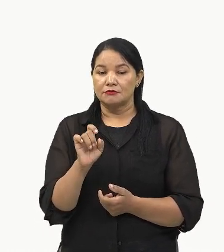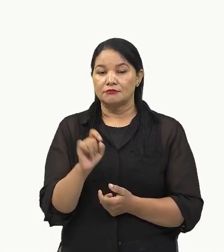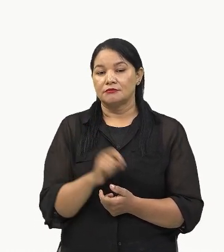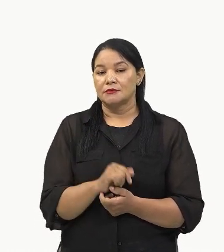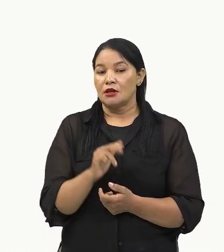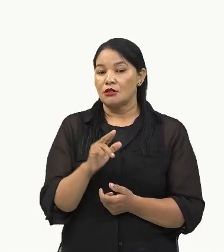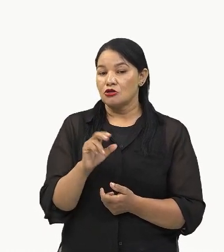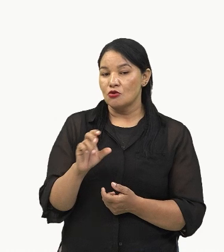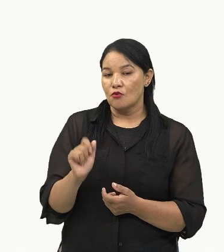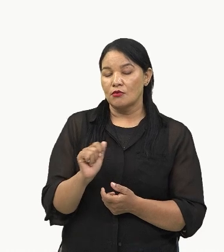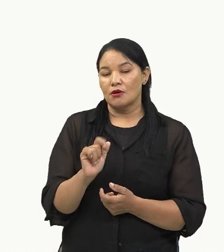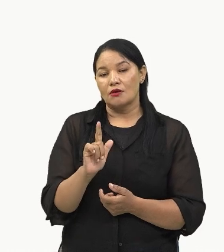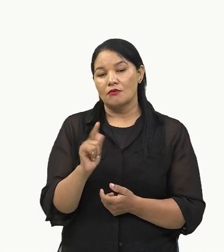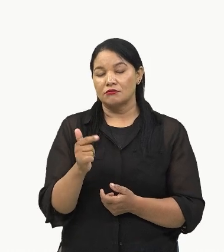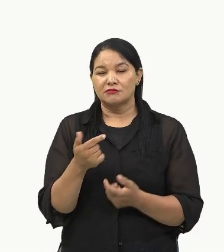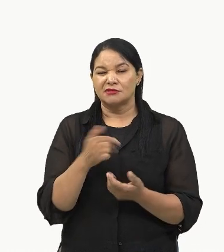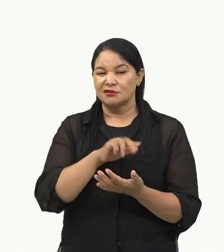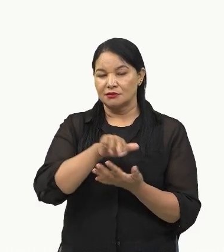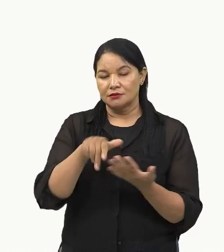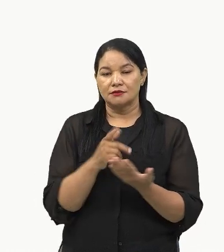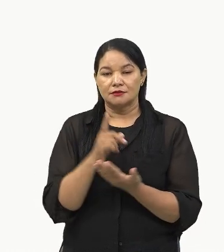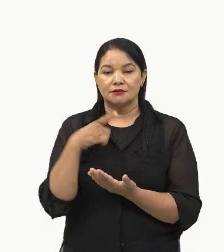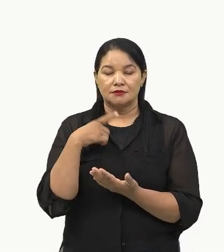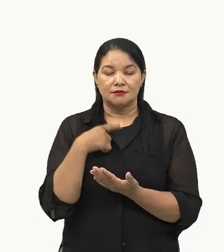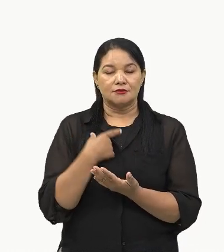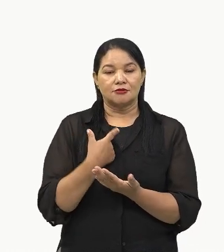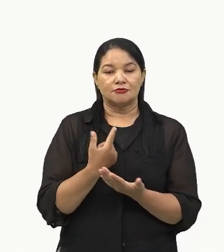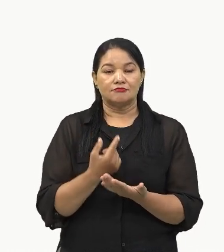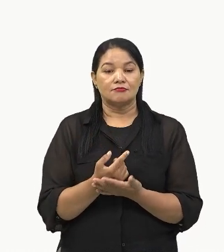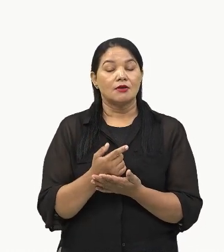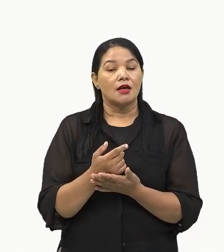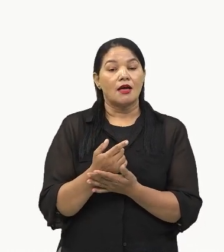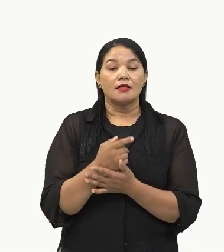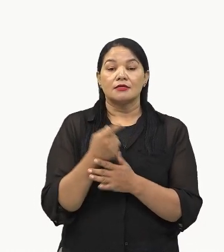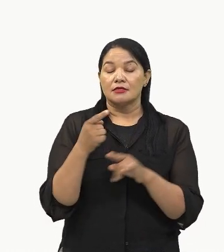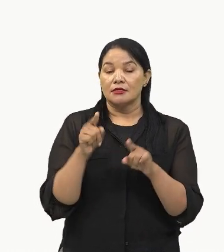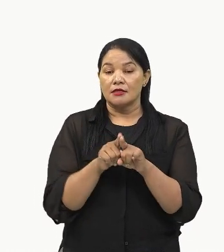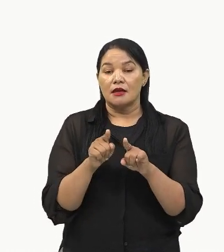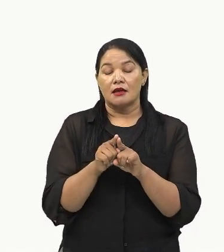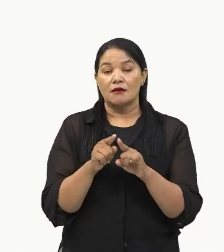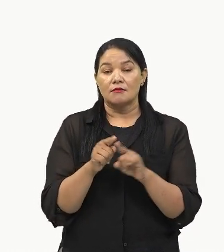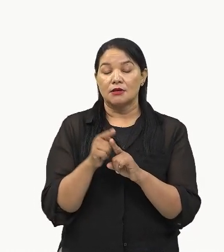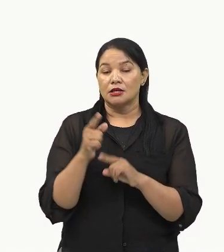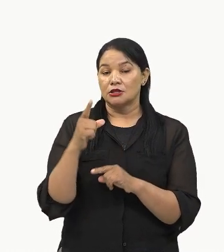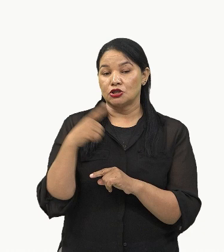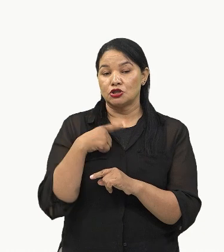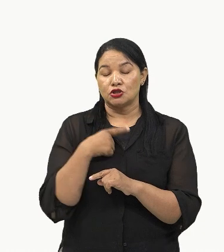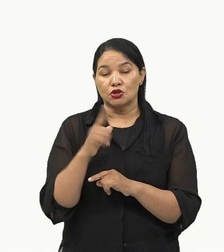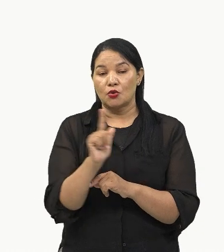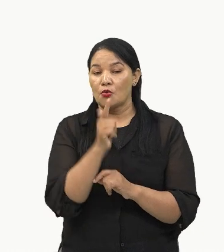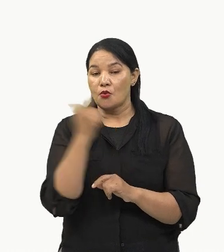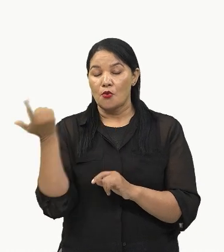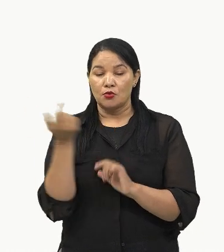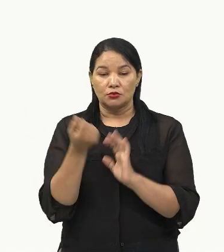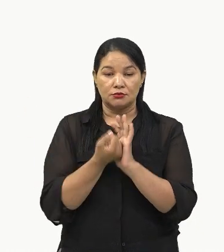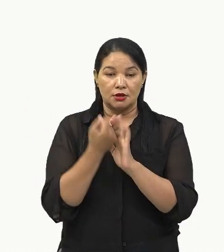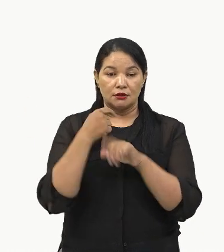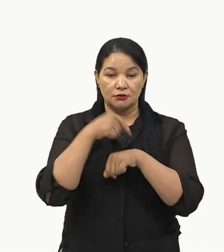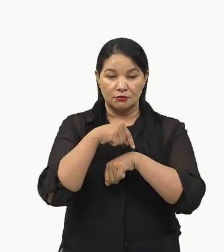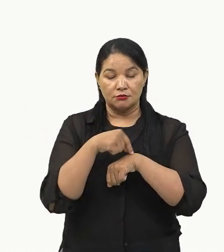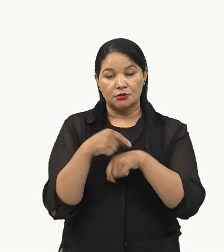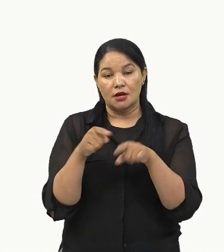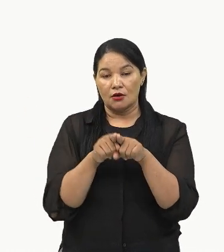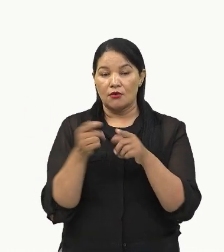Alguma vez, etc. Existem outros marcadores temporais. É que são vários, a gente coloca aqui os principais,